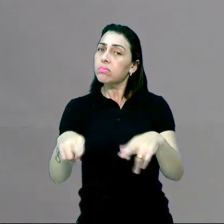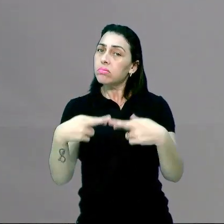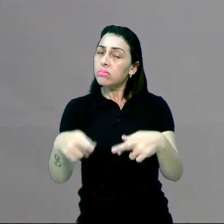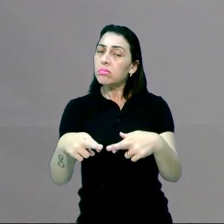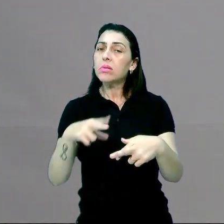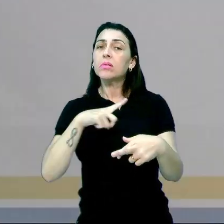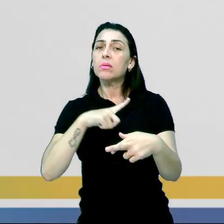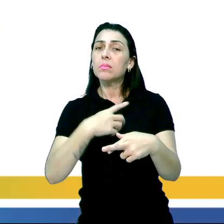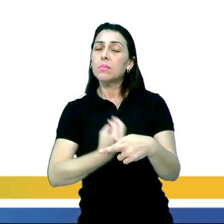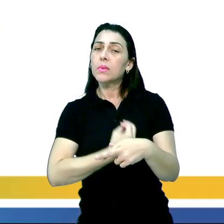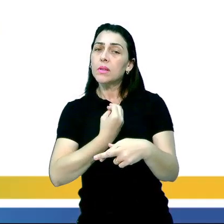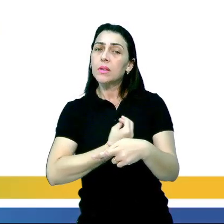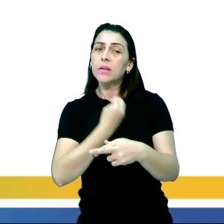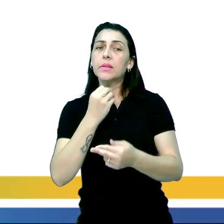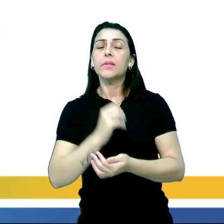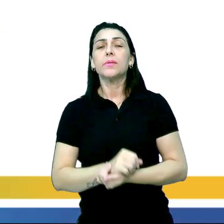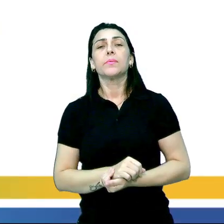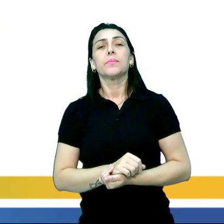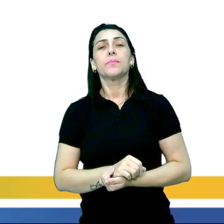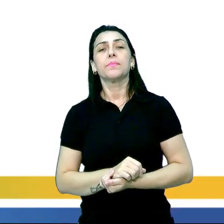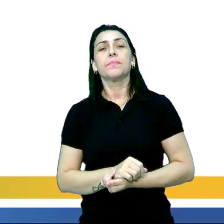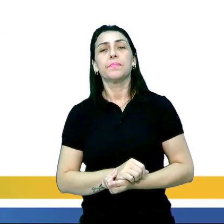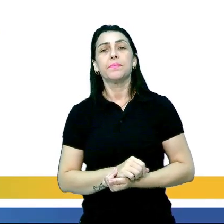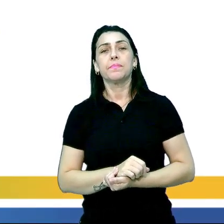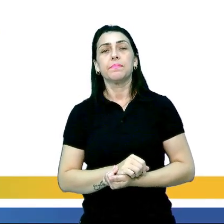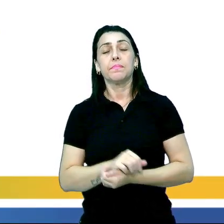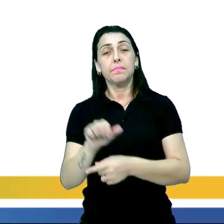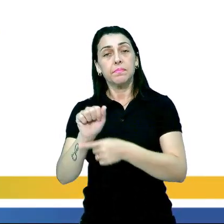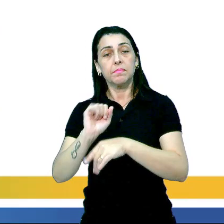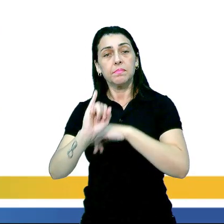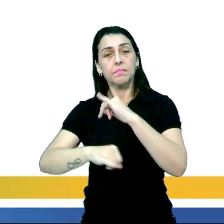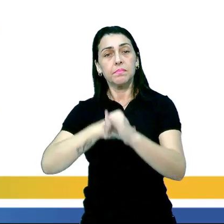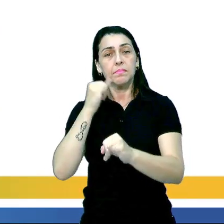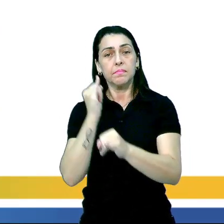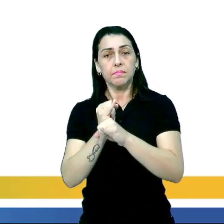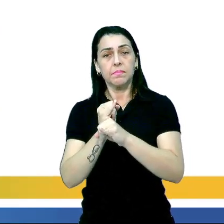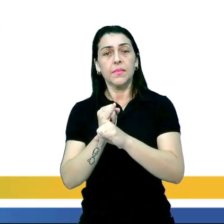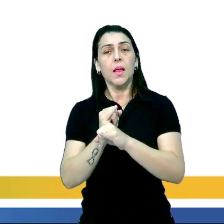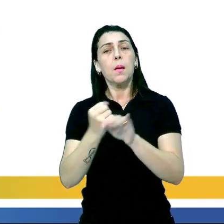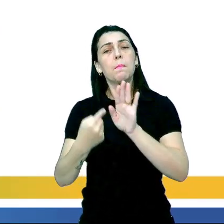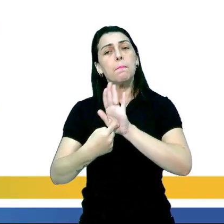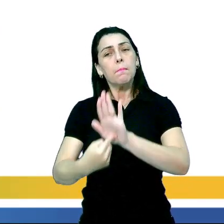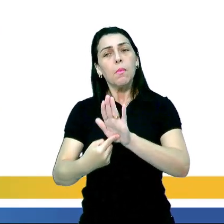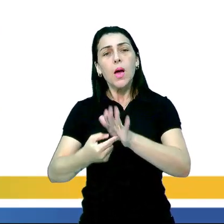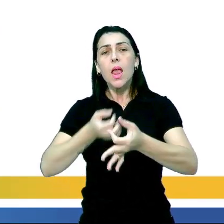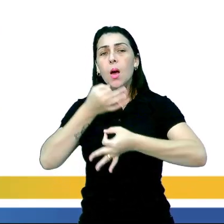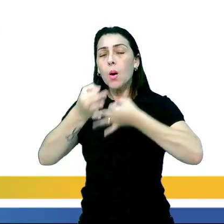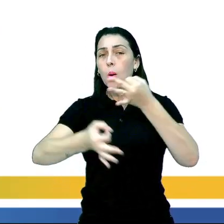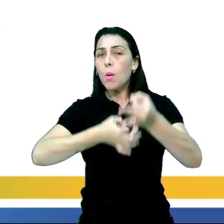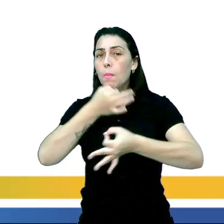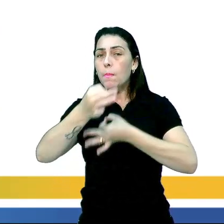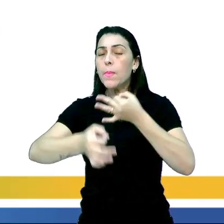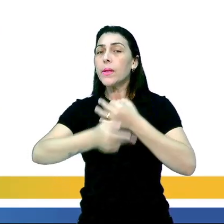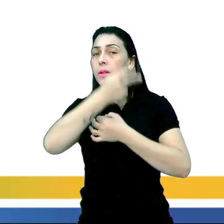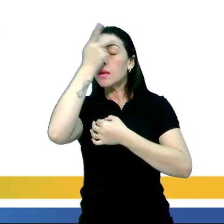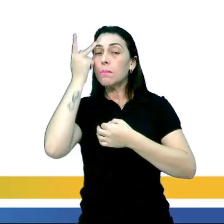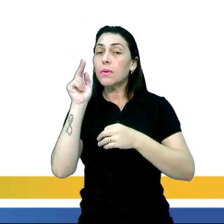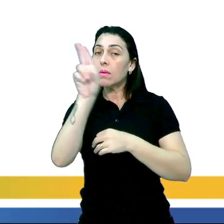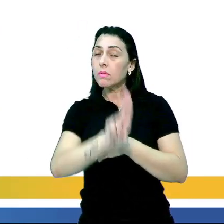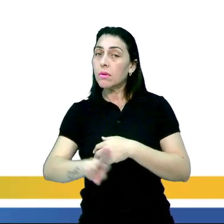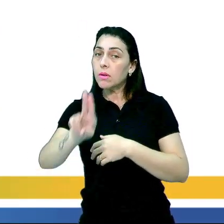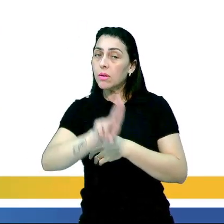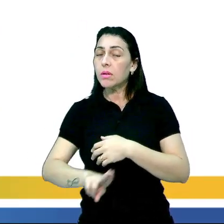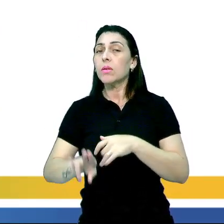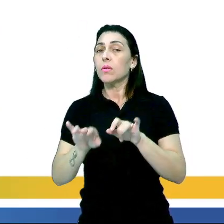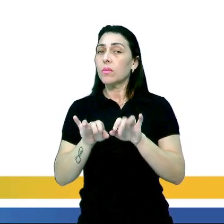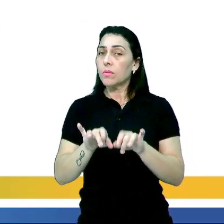presente nessa tirinha? Então vamos ler as alternativas. Na letra A internet evidencia a inconsistência